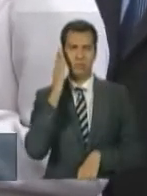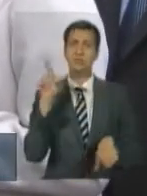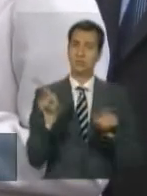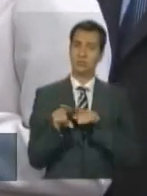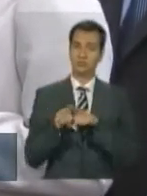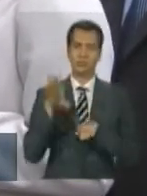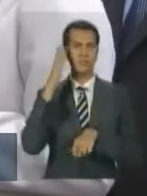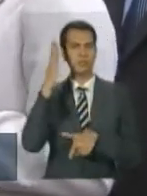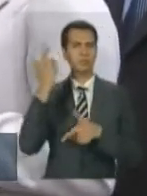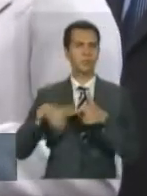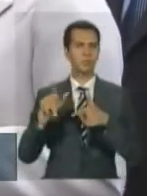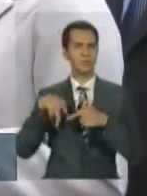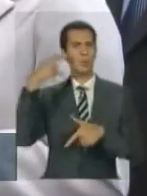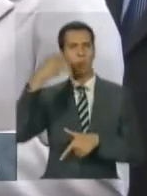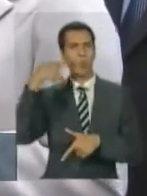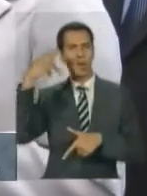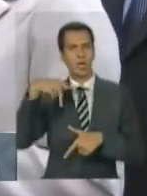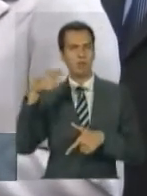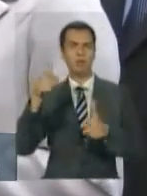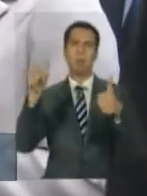de espiral descendente em que